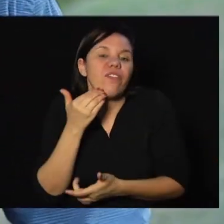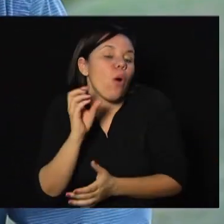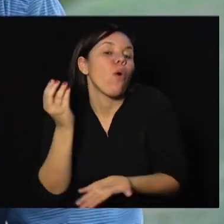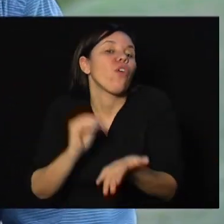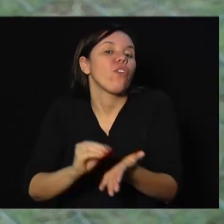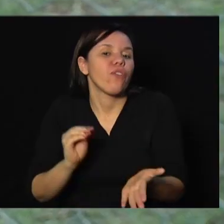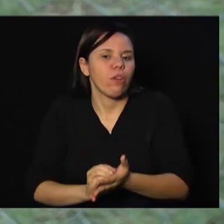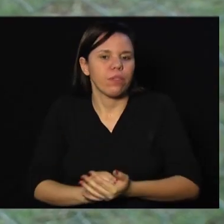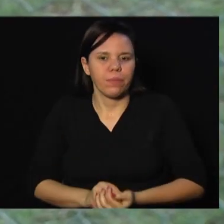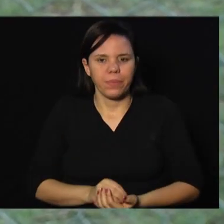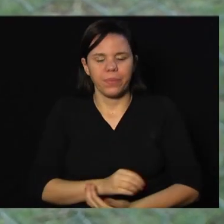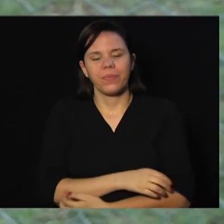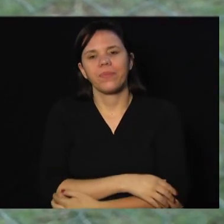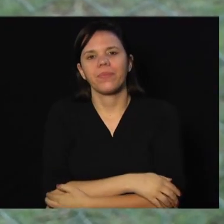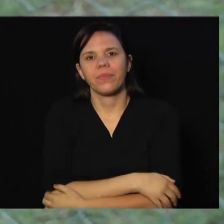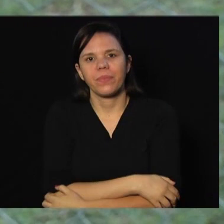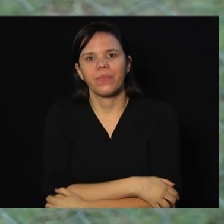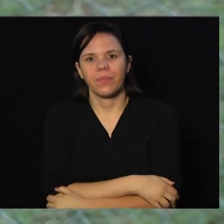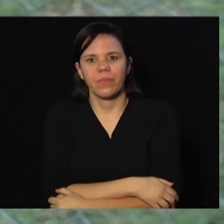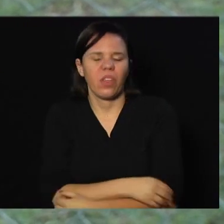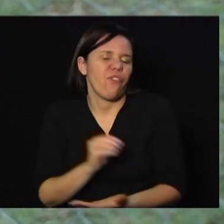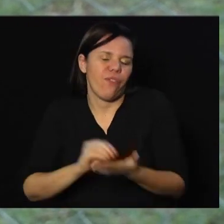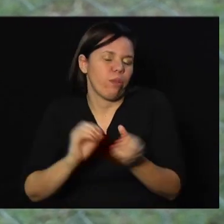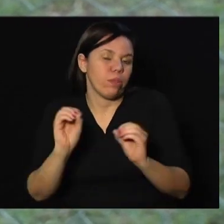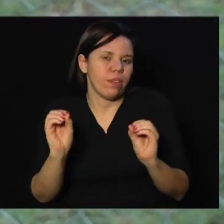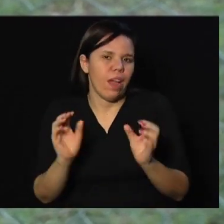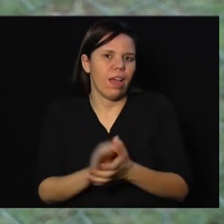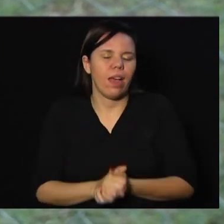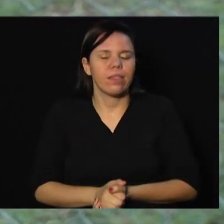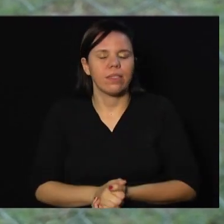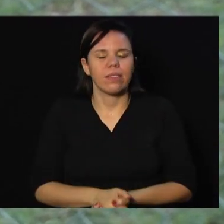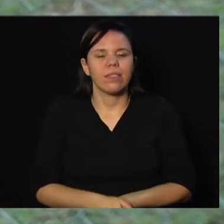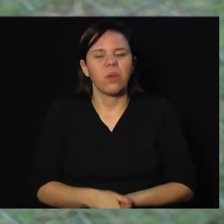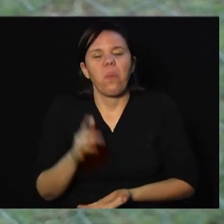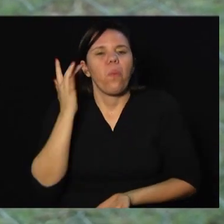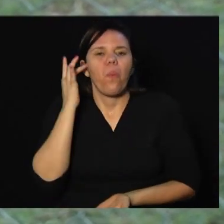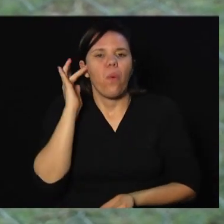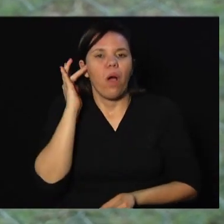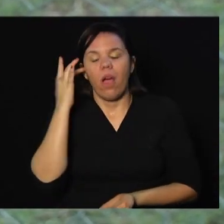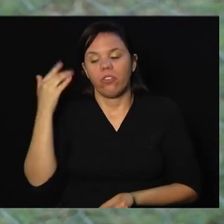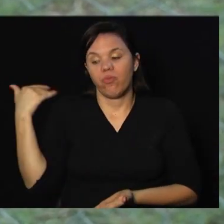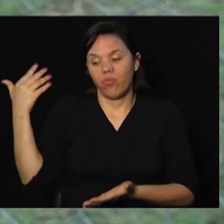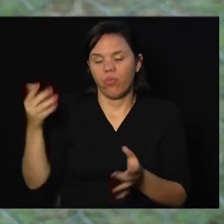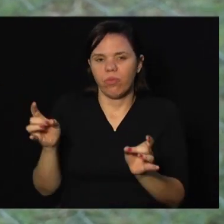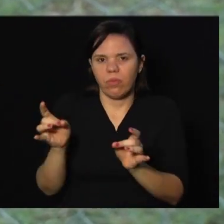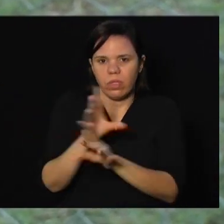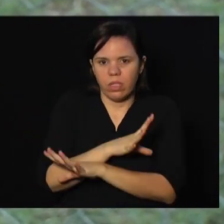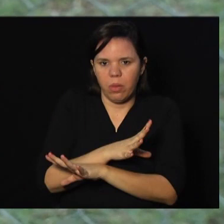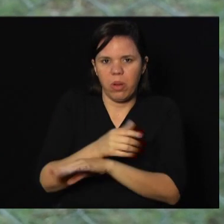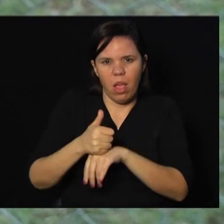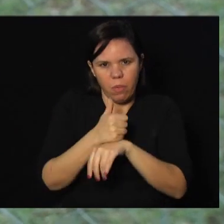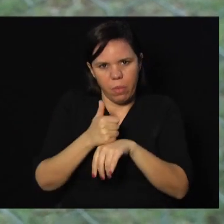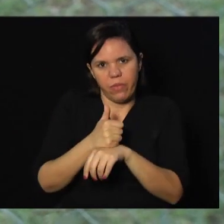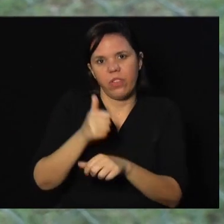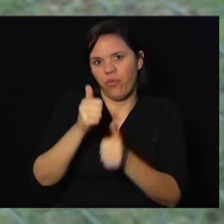coisa? Não faltou nada. Eu acho que eu, encerrando a minha carreira, eu